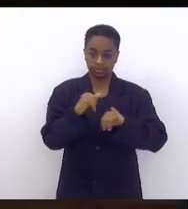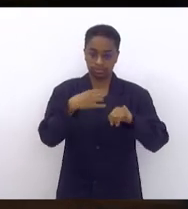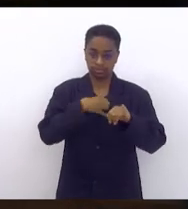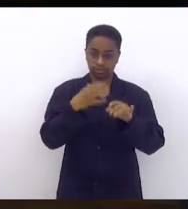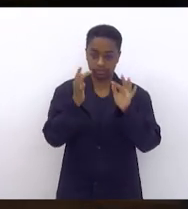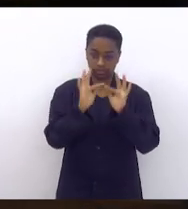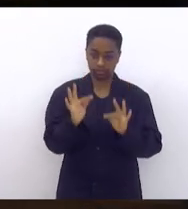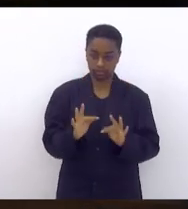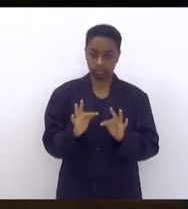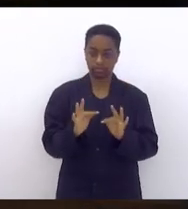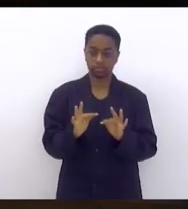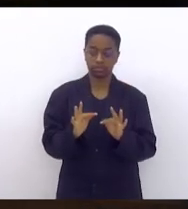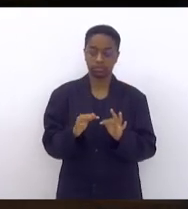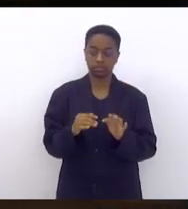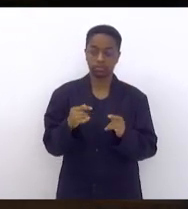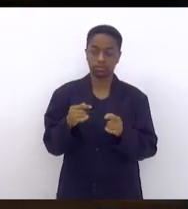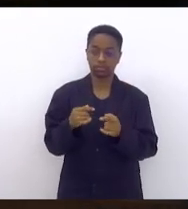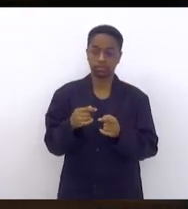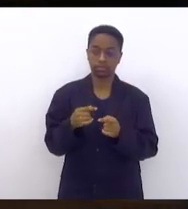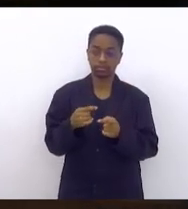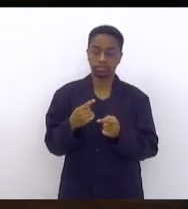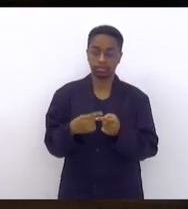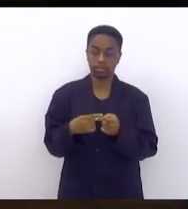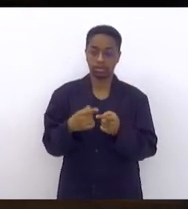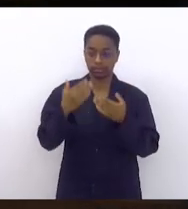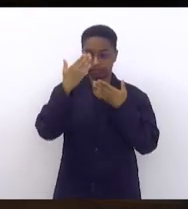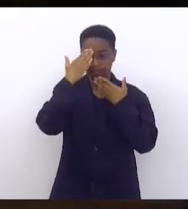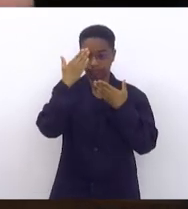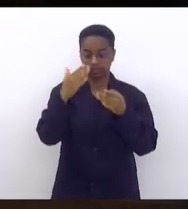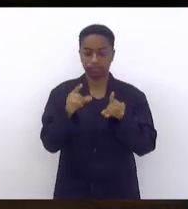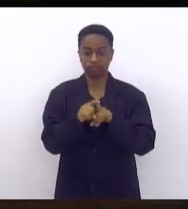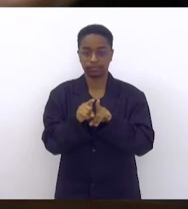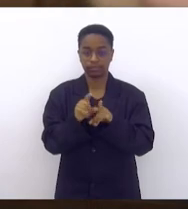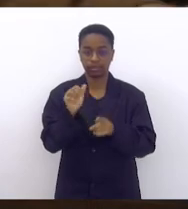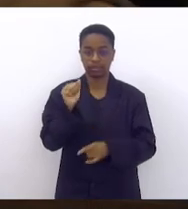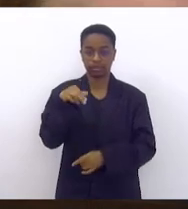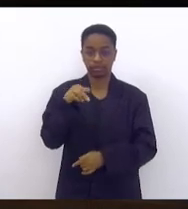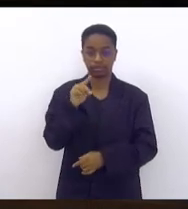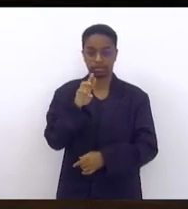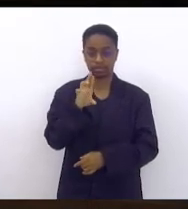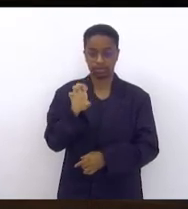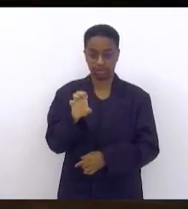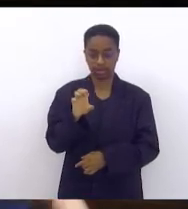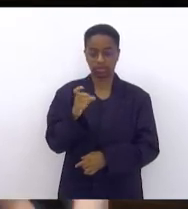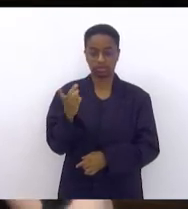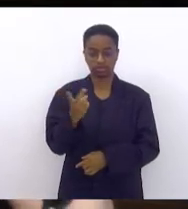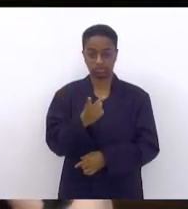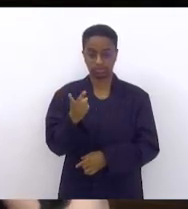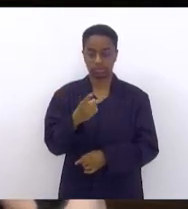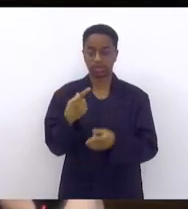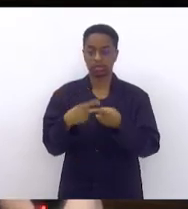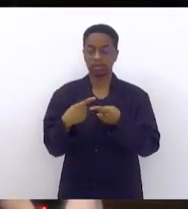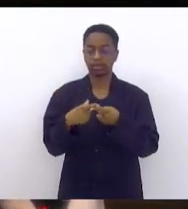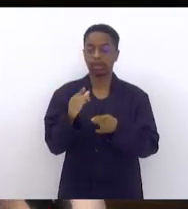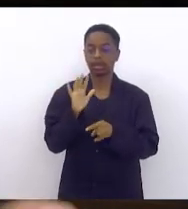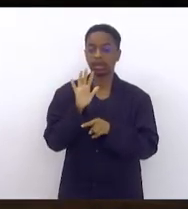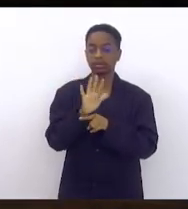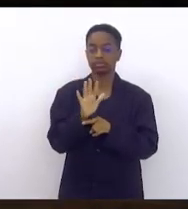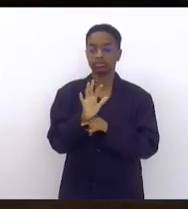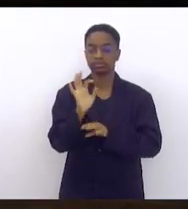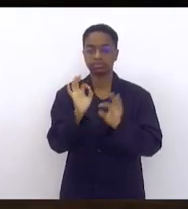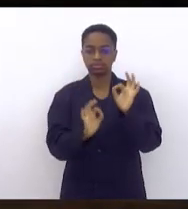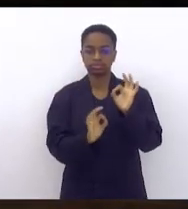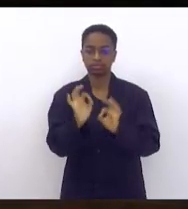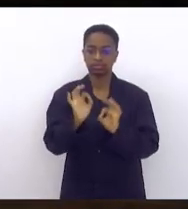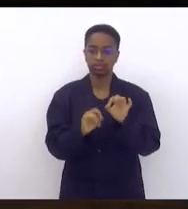né, não está presente aqui agora, agradecer aos Andrés, André Correia, André Siriano, que ajudaram a formatar e